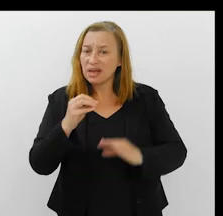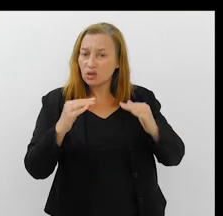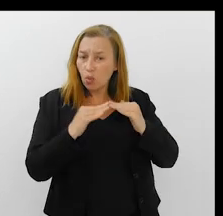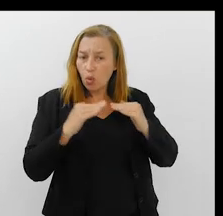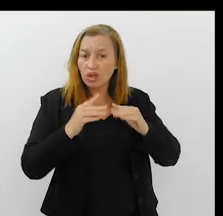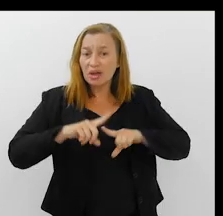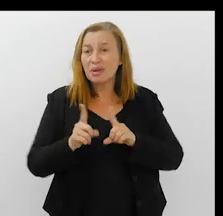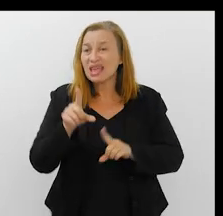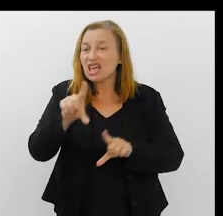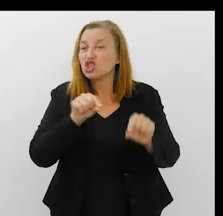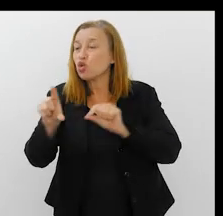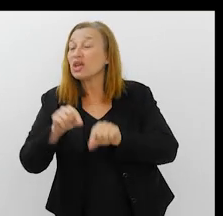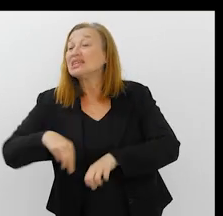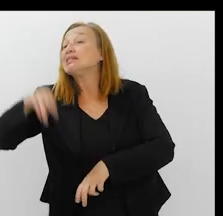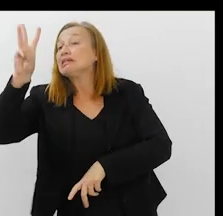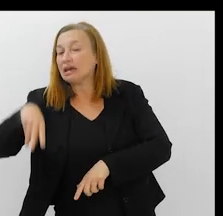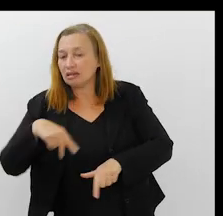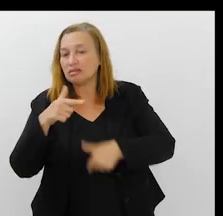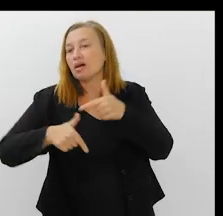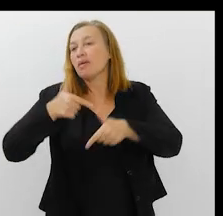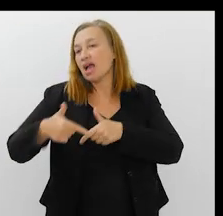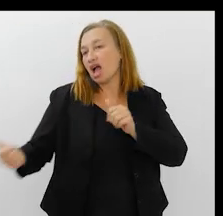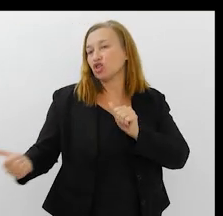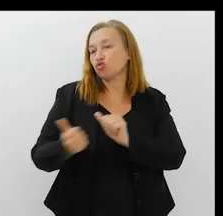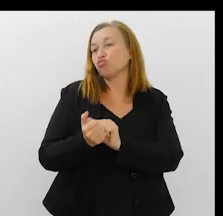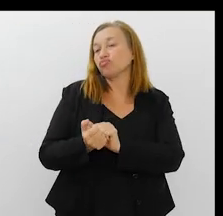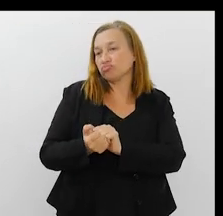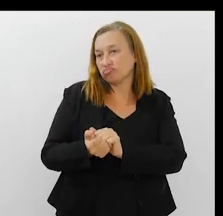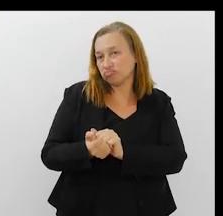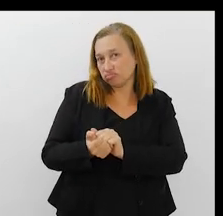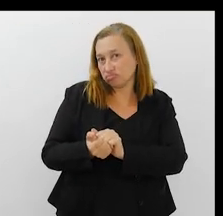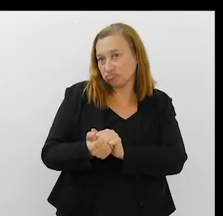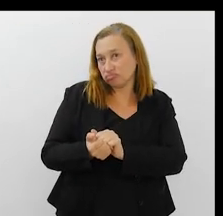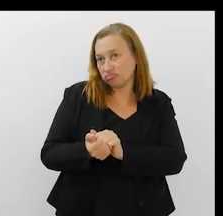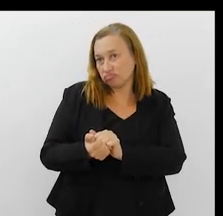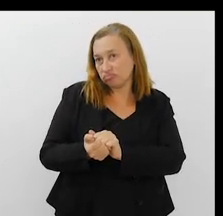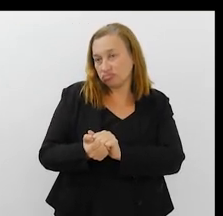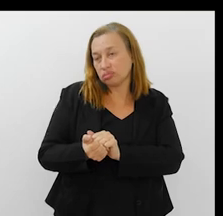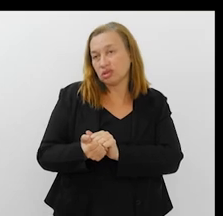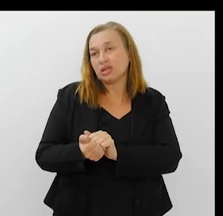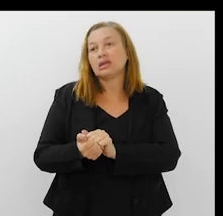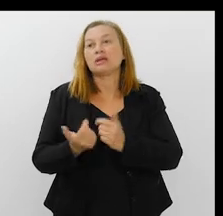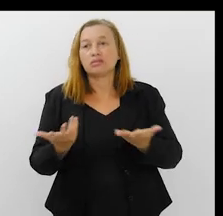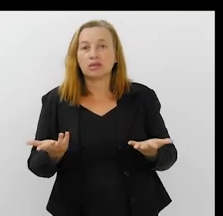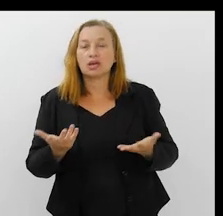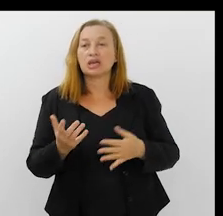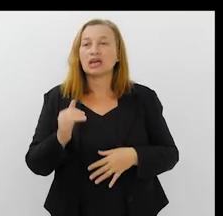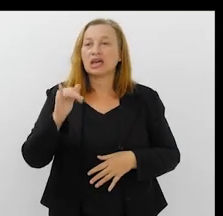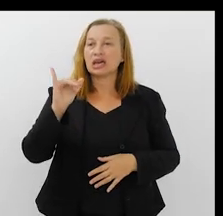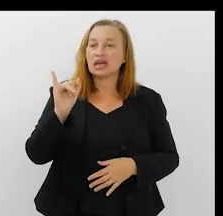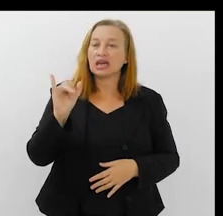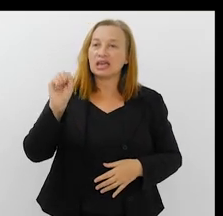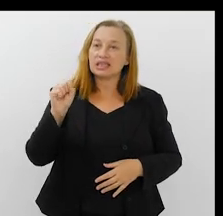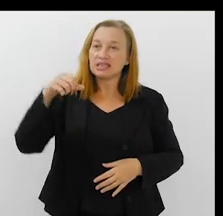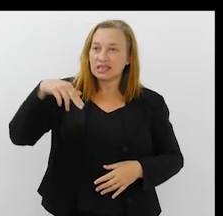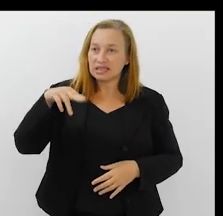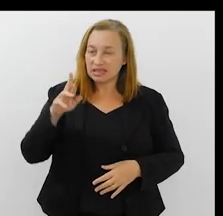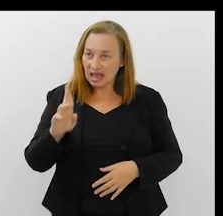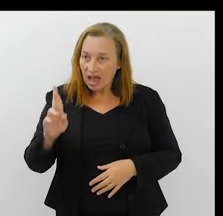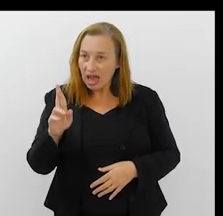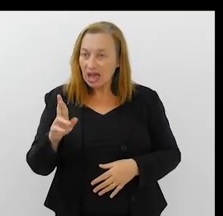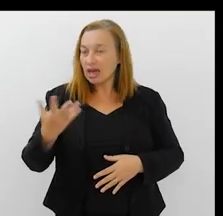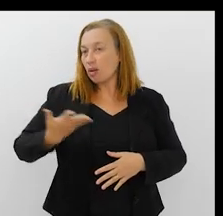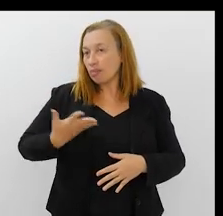a escolha de quem vai trabalhar. Quer dizer, o Snar, que era o nosso amigo do